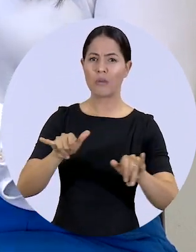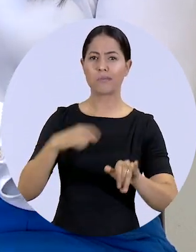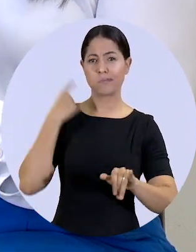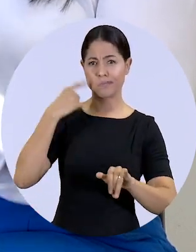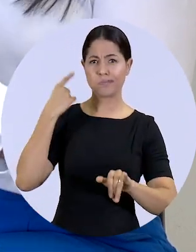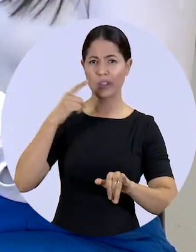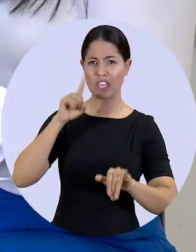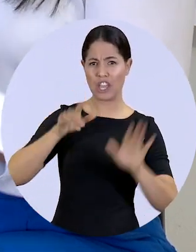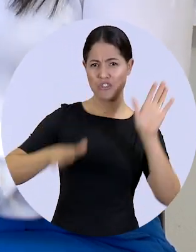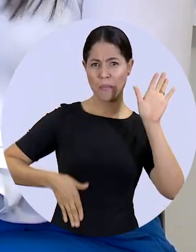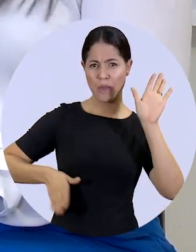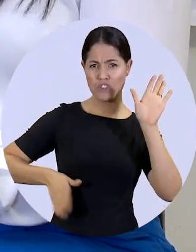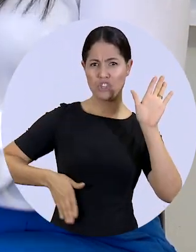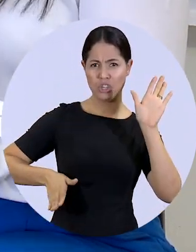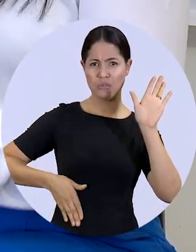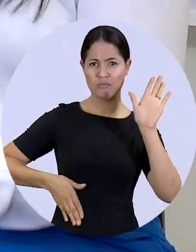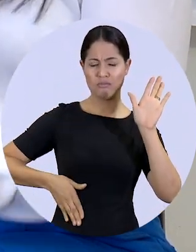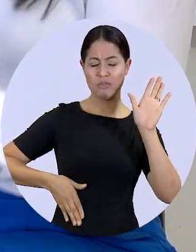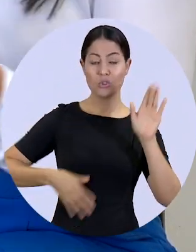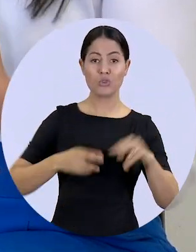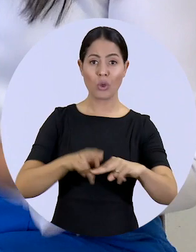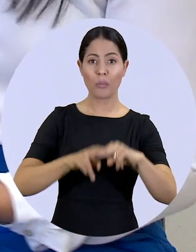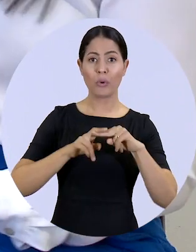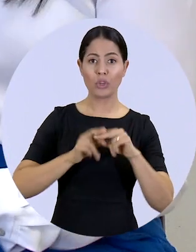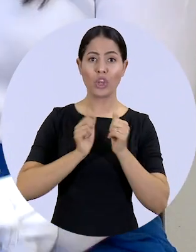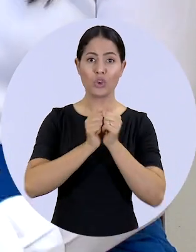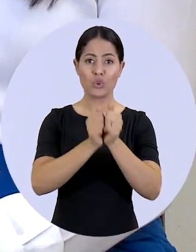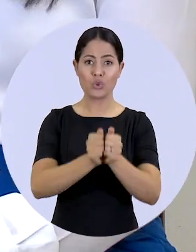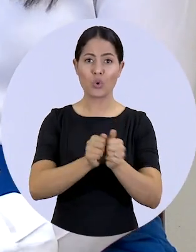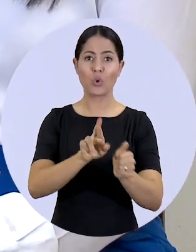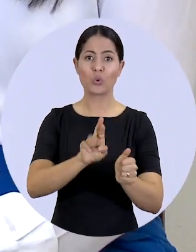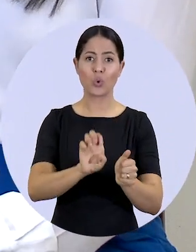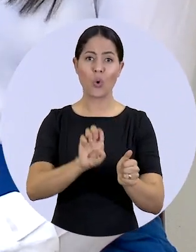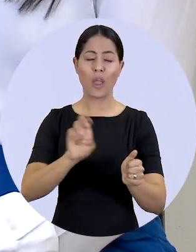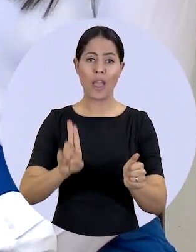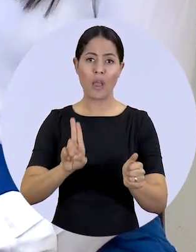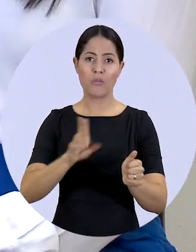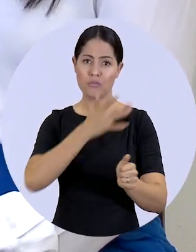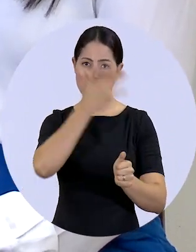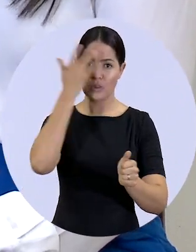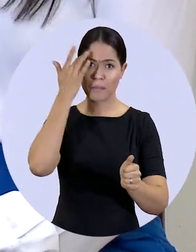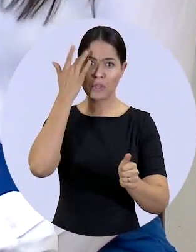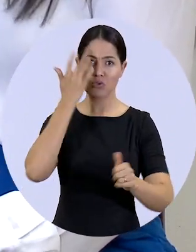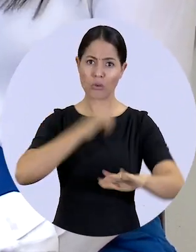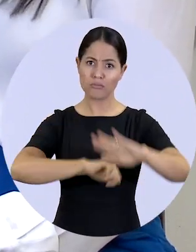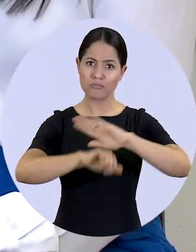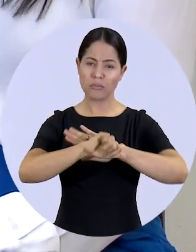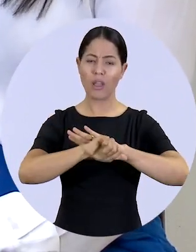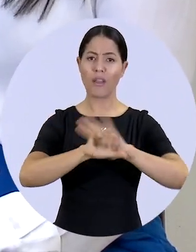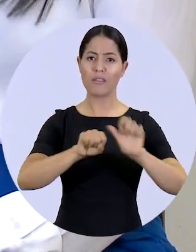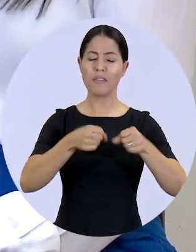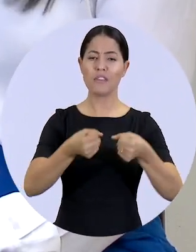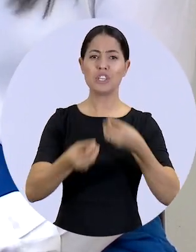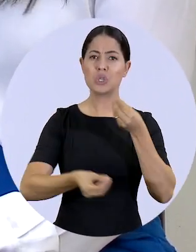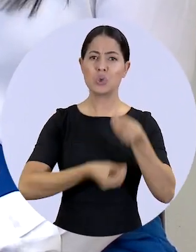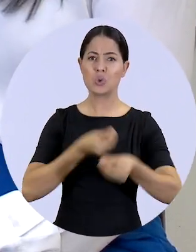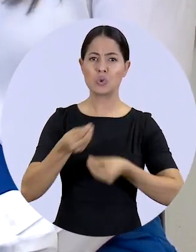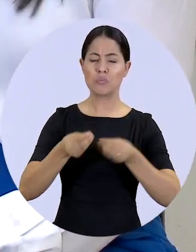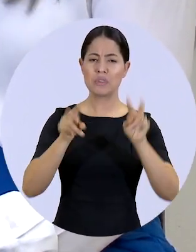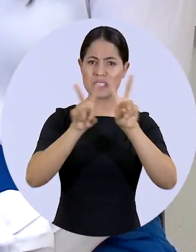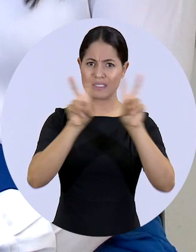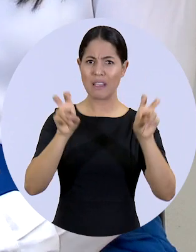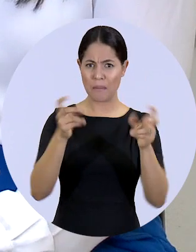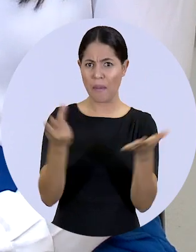advogado de bandido, simplesmente pelo fato do advogado se sentar ao lado do réu. Como que a gente pode desmistificar este termo